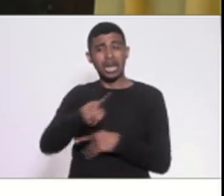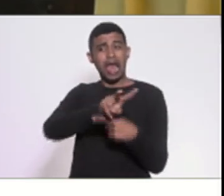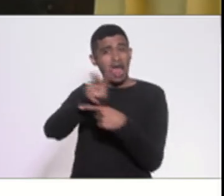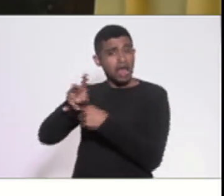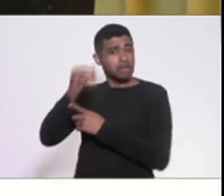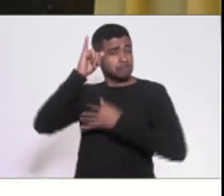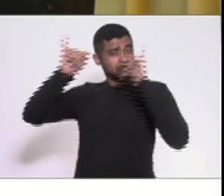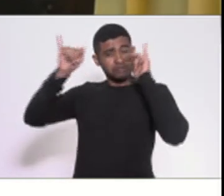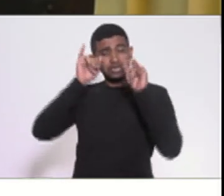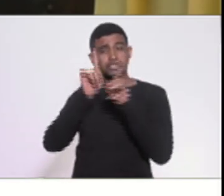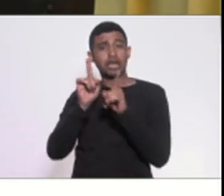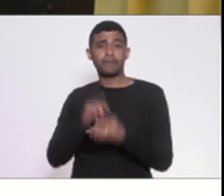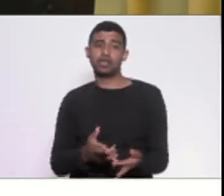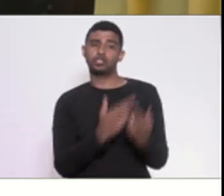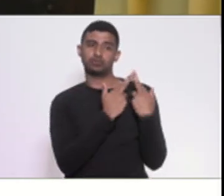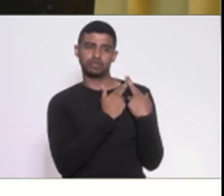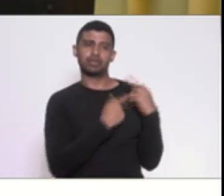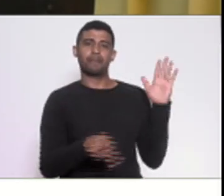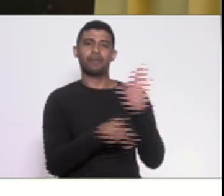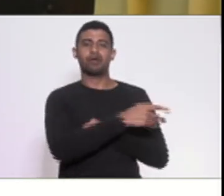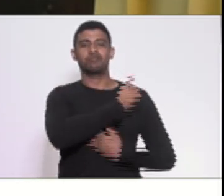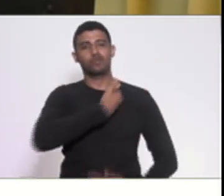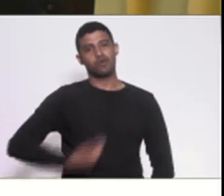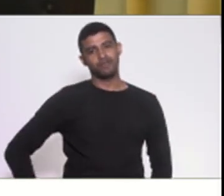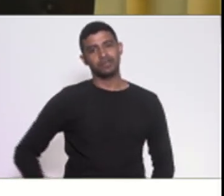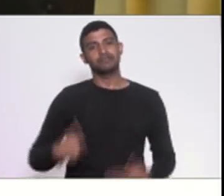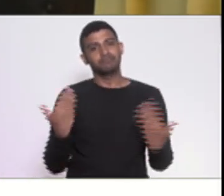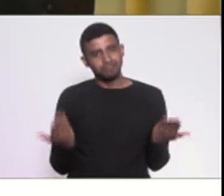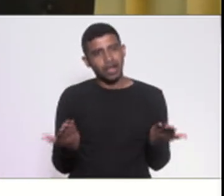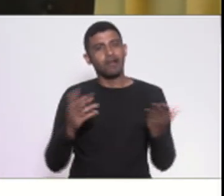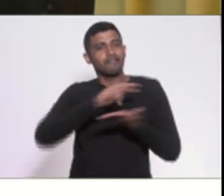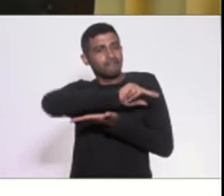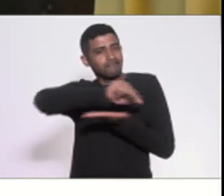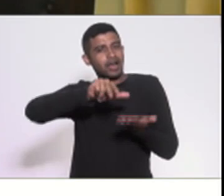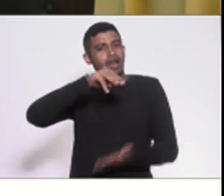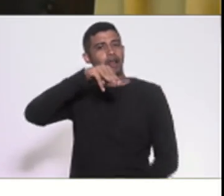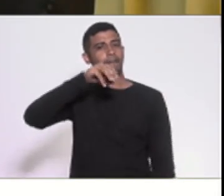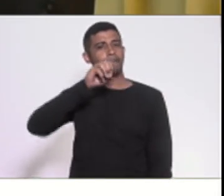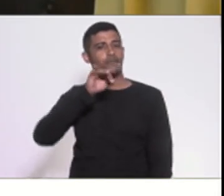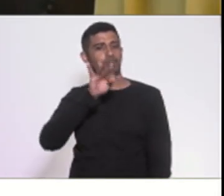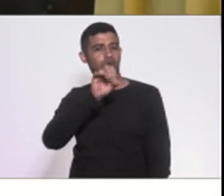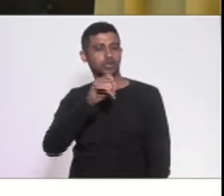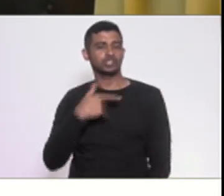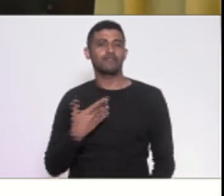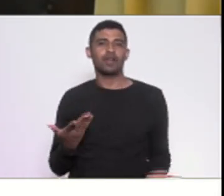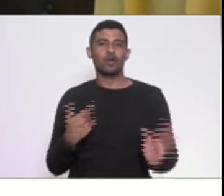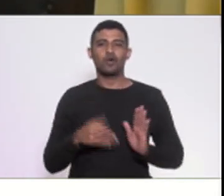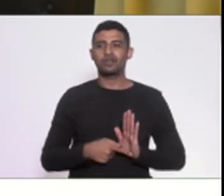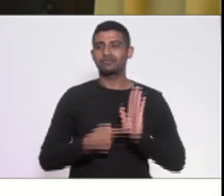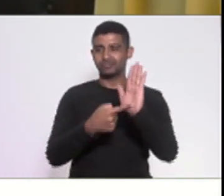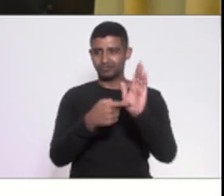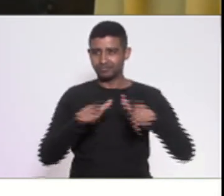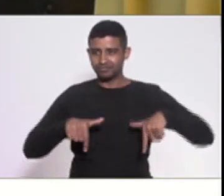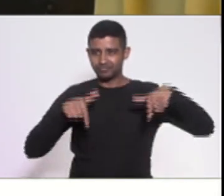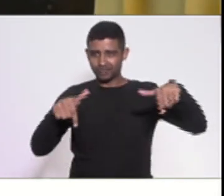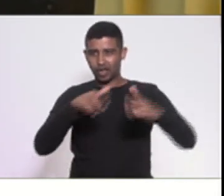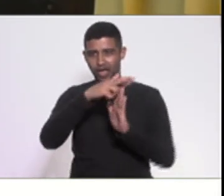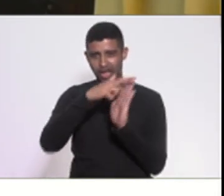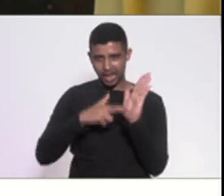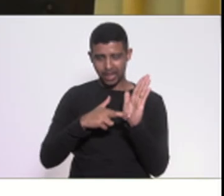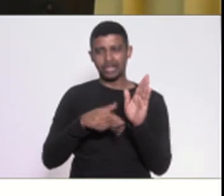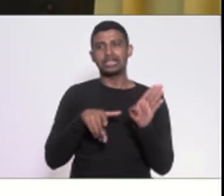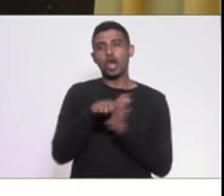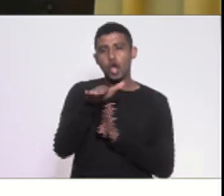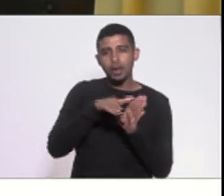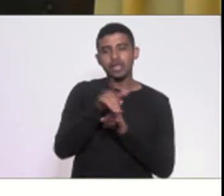acolhimento e responsabilização. Por estas razões, passo à CPI esse relatório, com recomendações